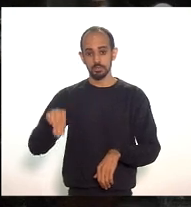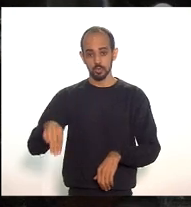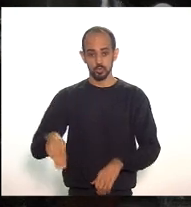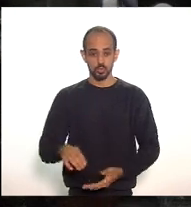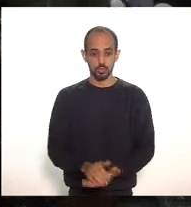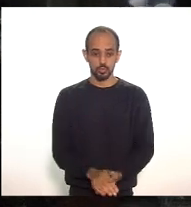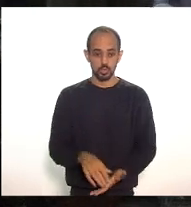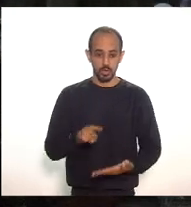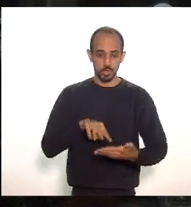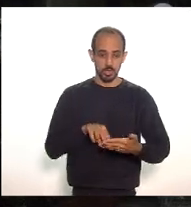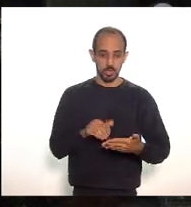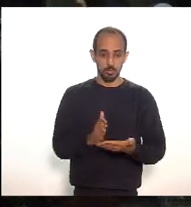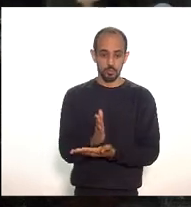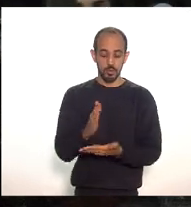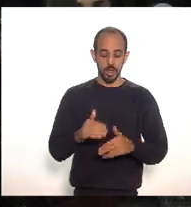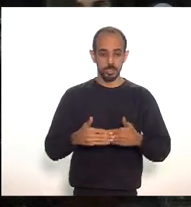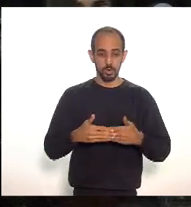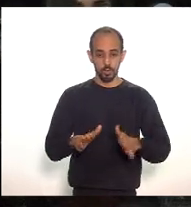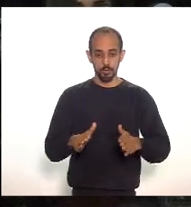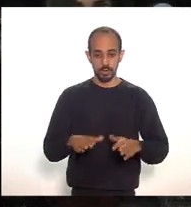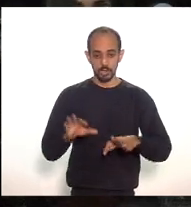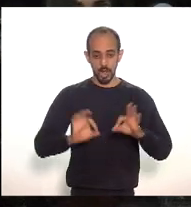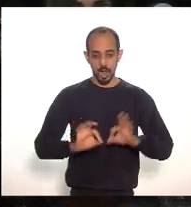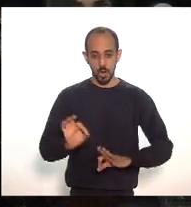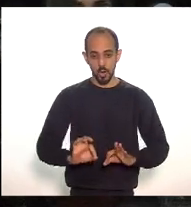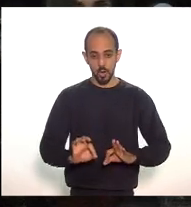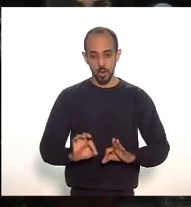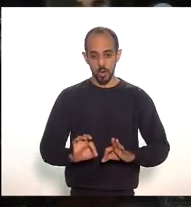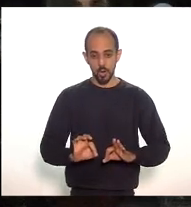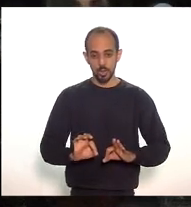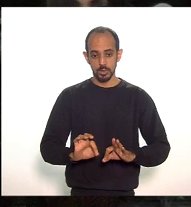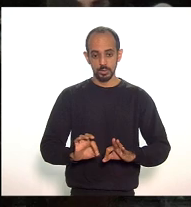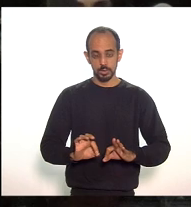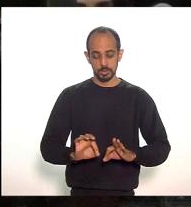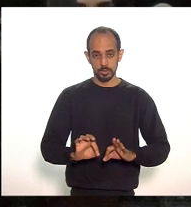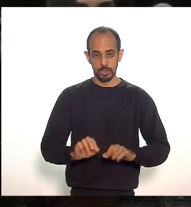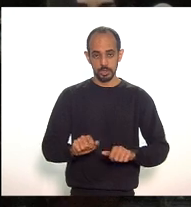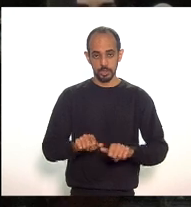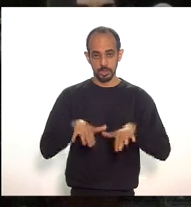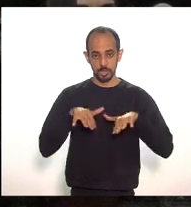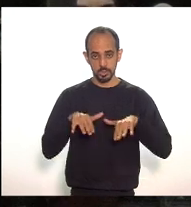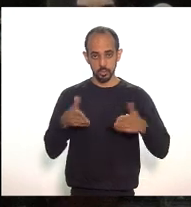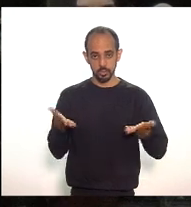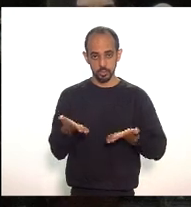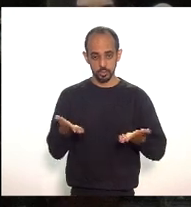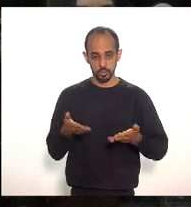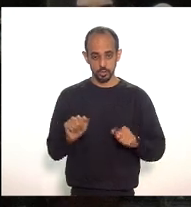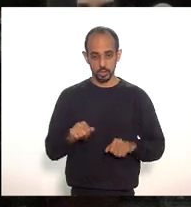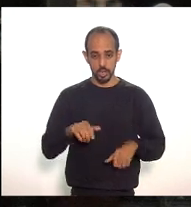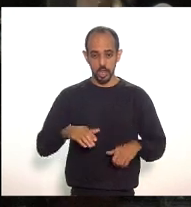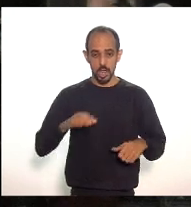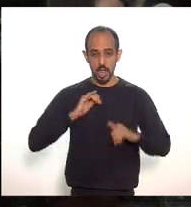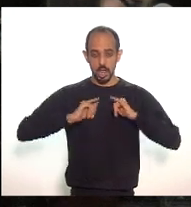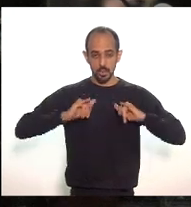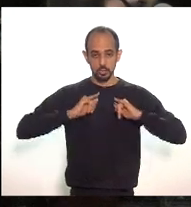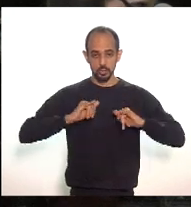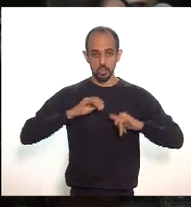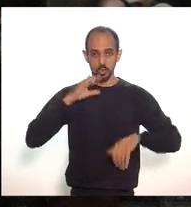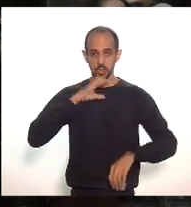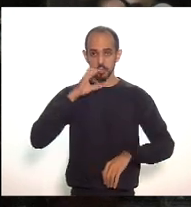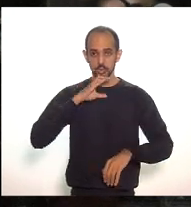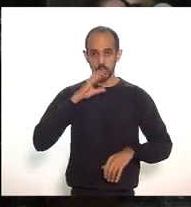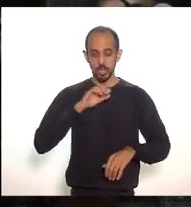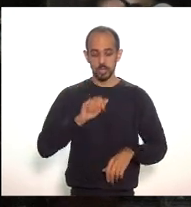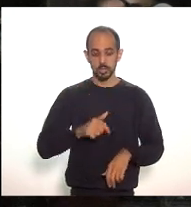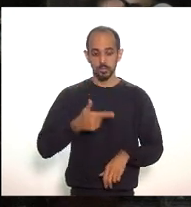oficial ao ordem da sessão ordinária do dia oito anuncio em regime de urgência discussão que apesar